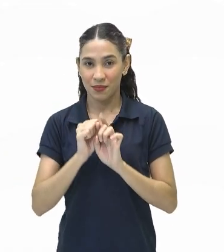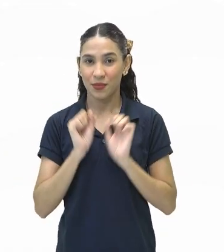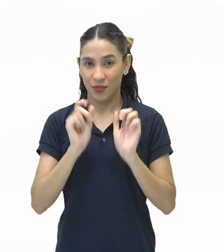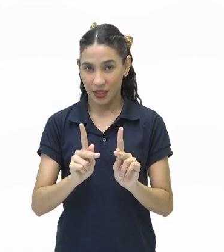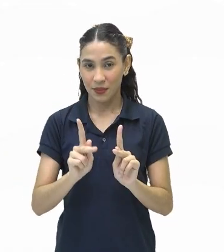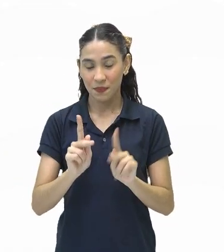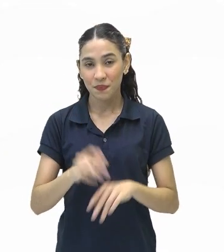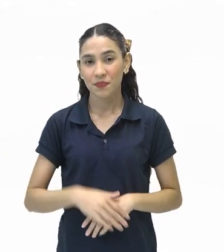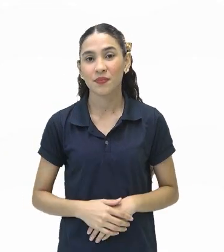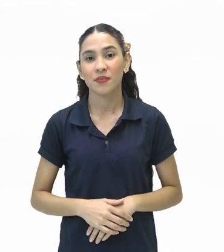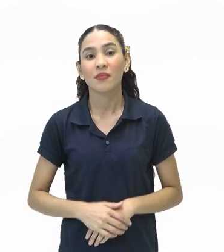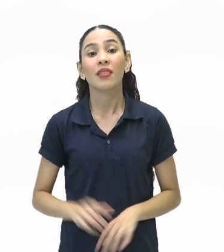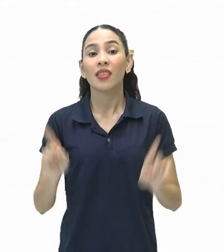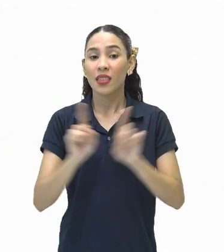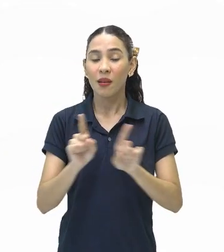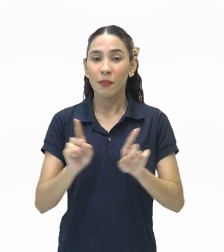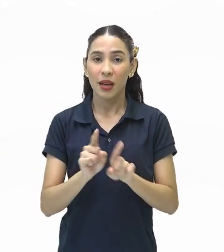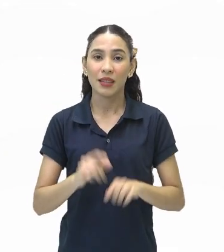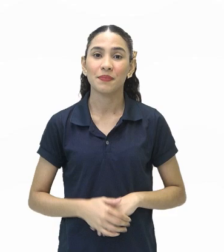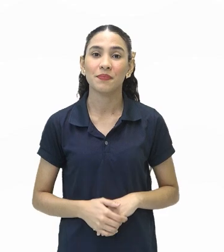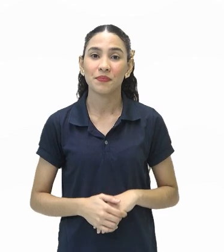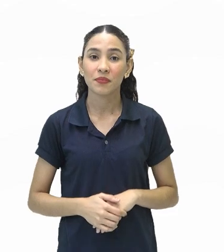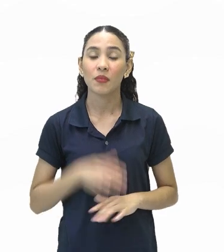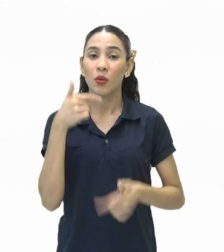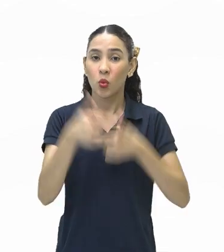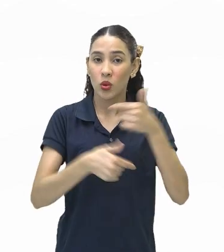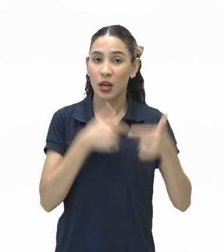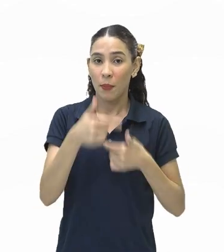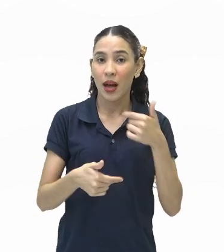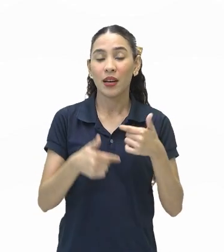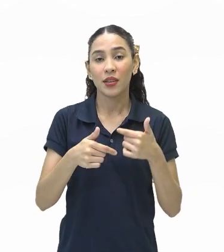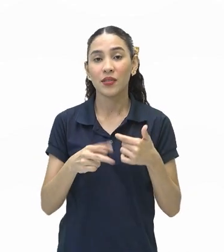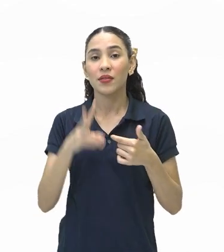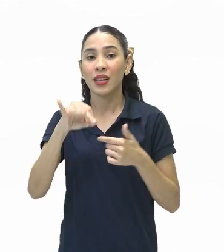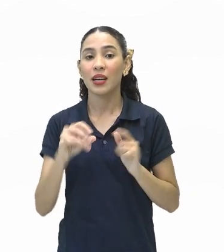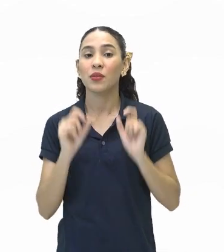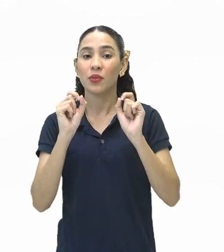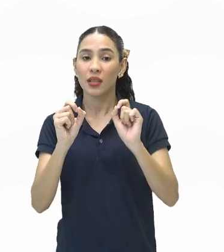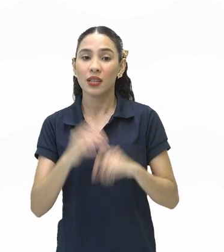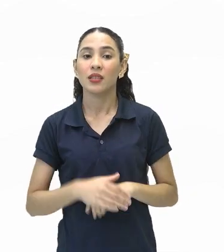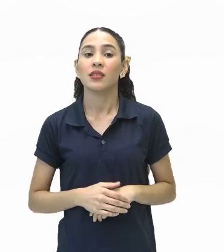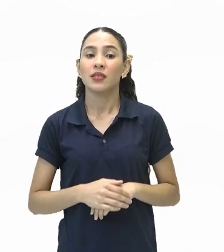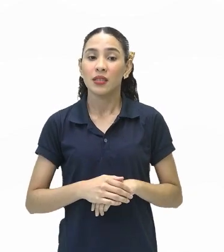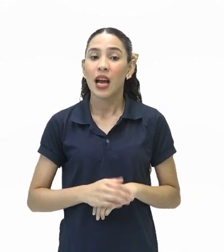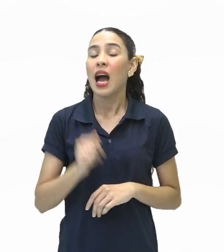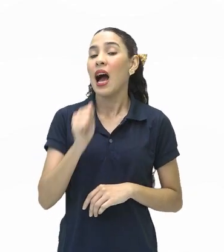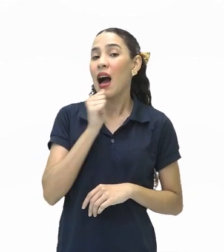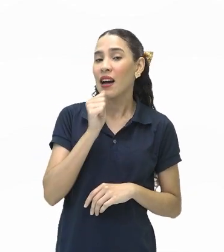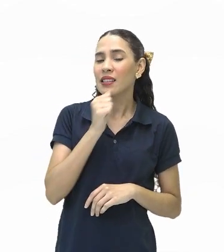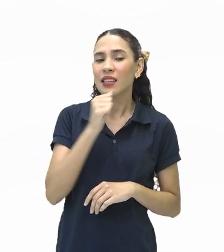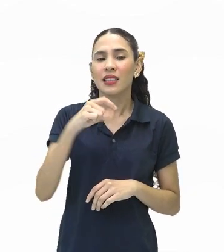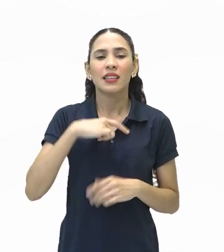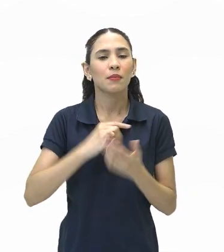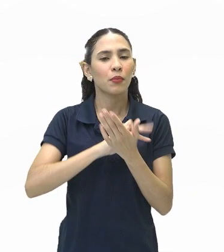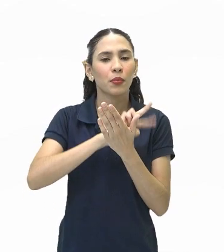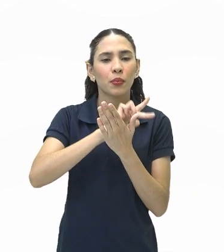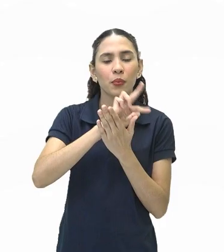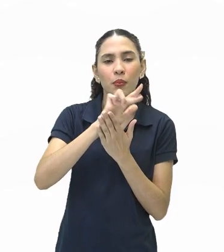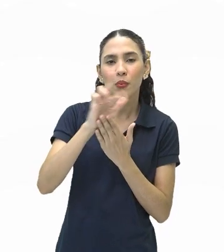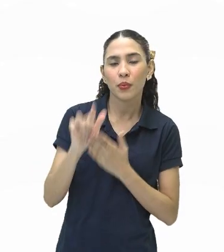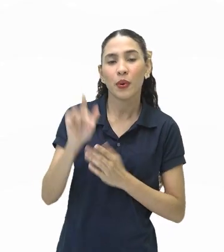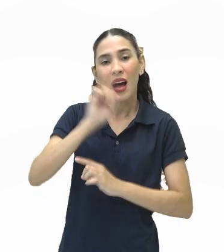Perfeito? Da mesma forma, o trabalho, ele passou e ainda passa por